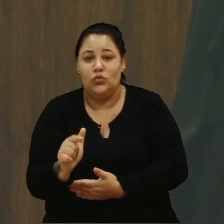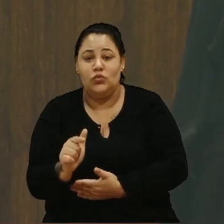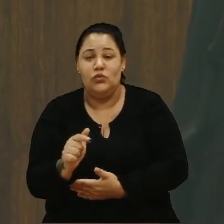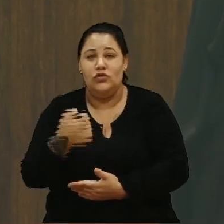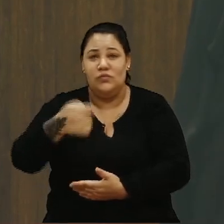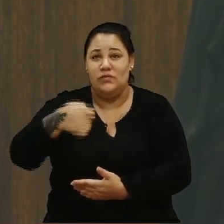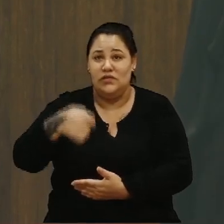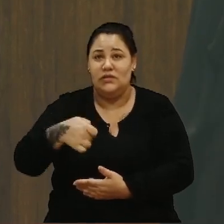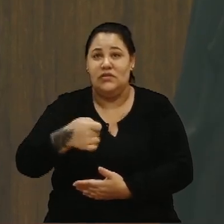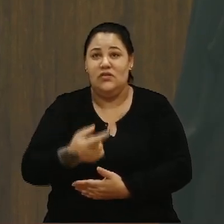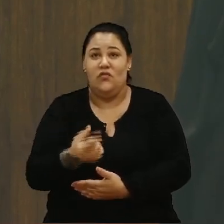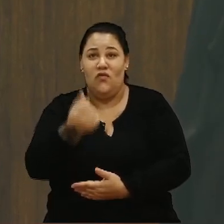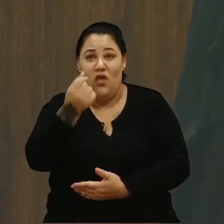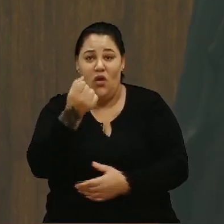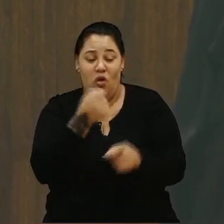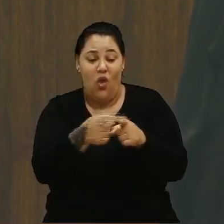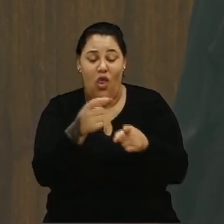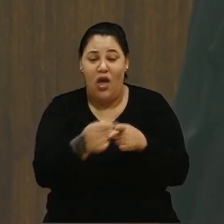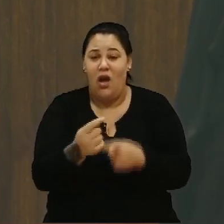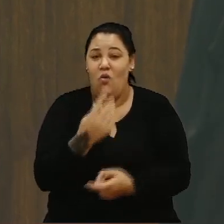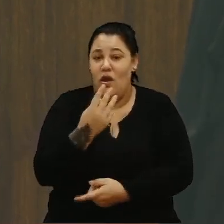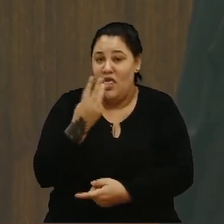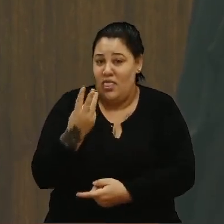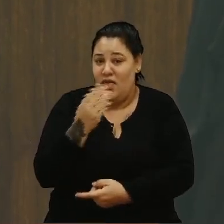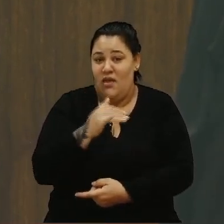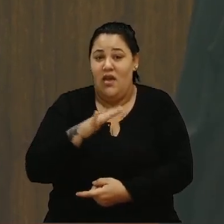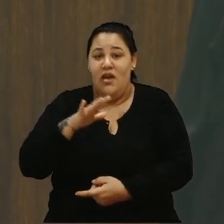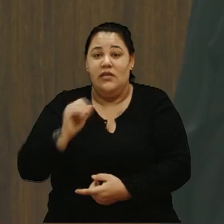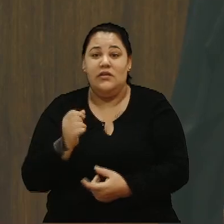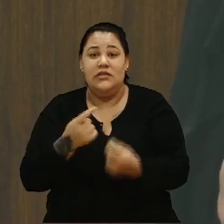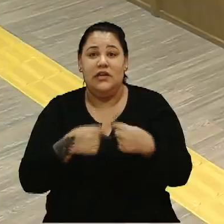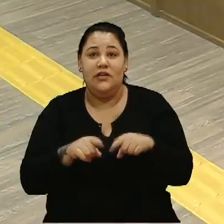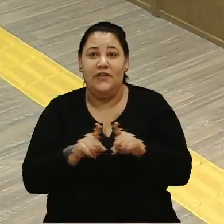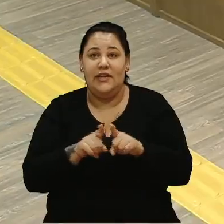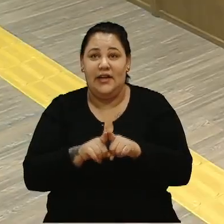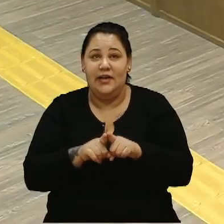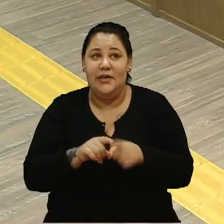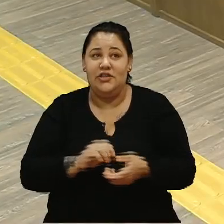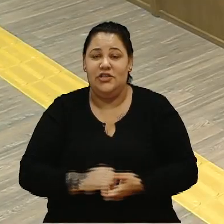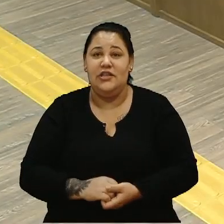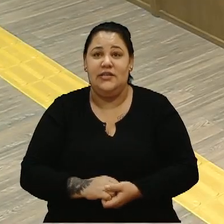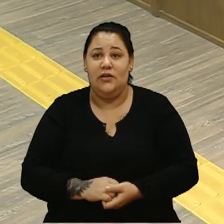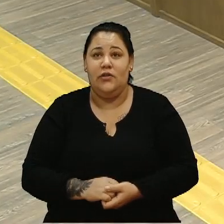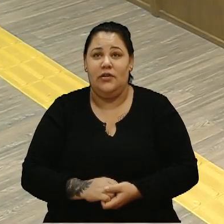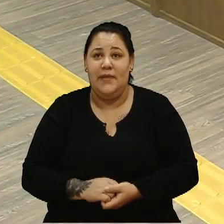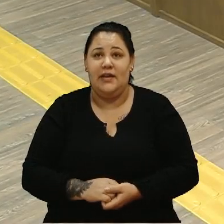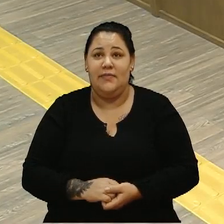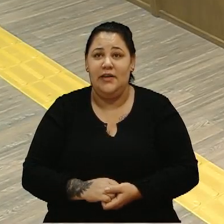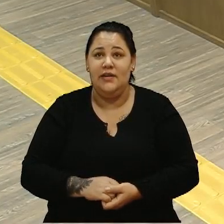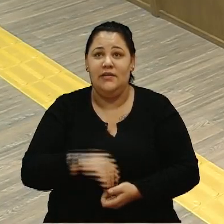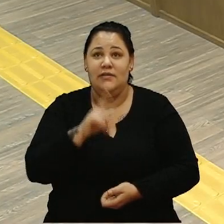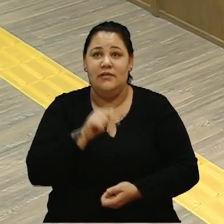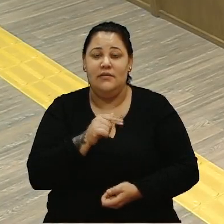dos valores dos aluguéis, que vão chegar em 43 milhões no próximo período. Obrigado pela gentileza. Obrigada, senhor presidente. Para